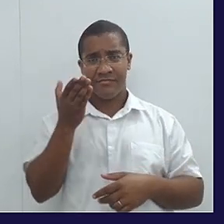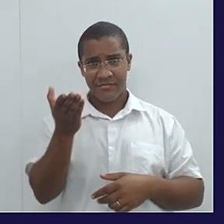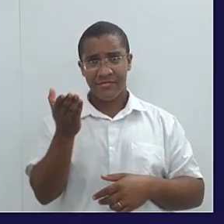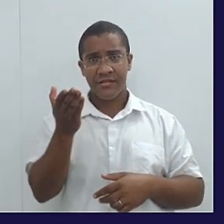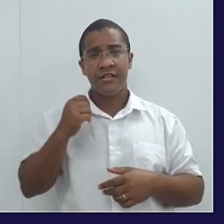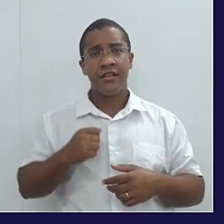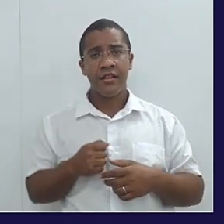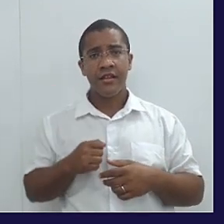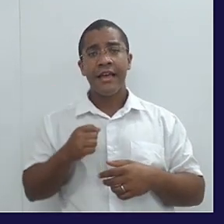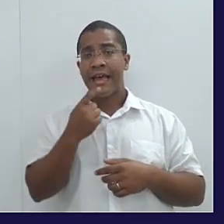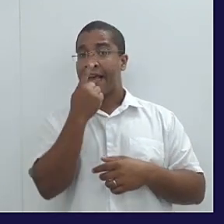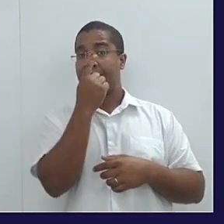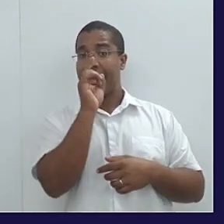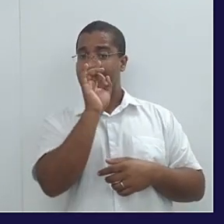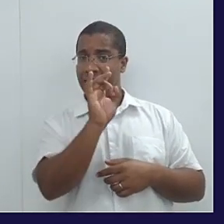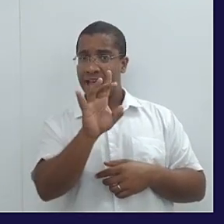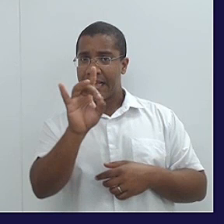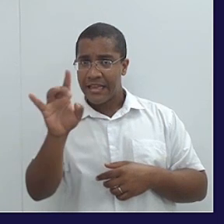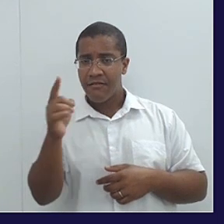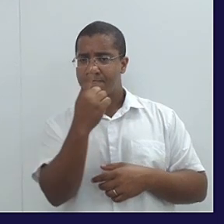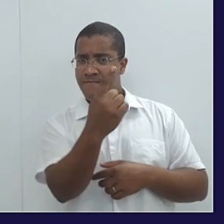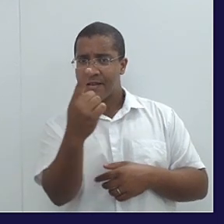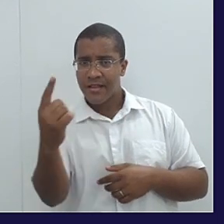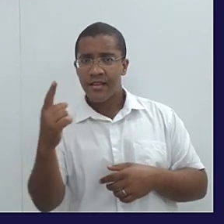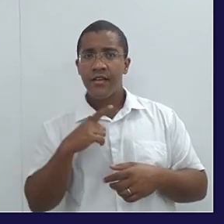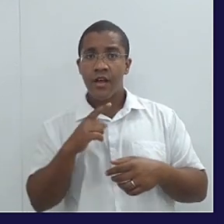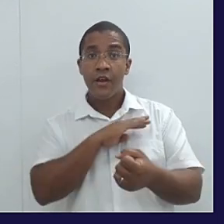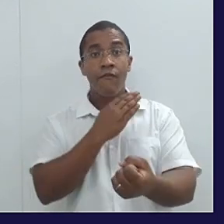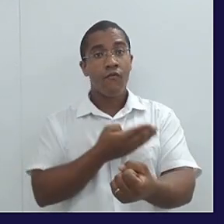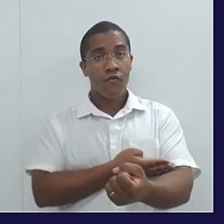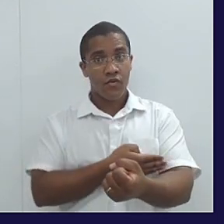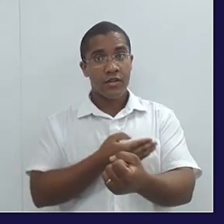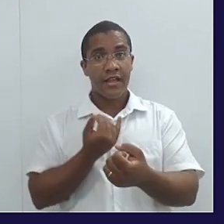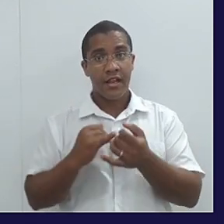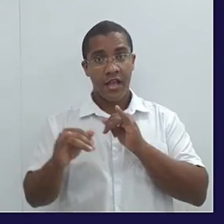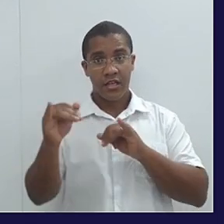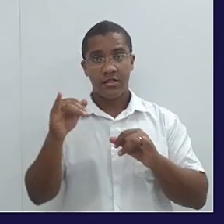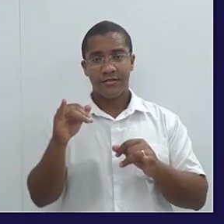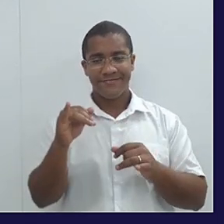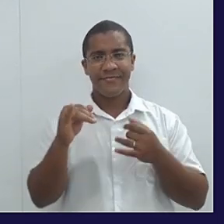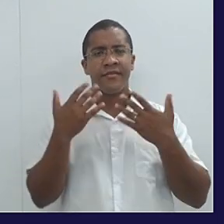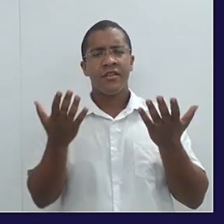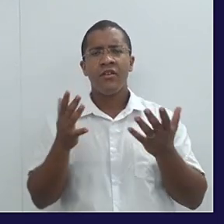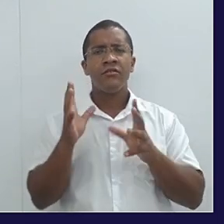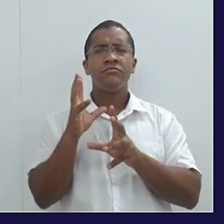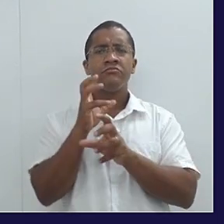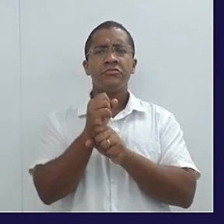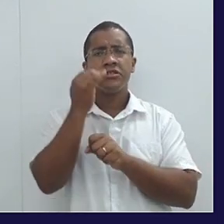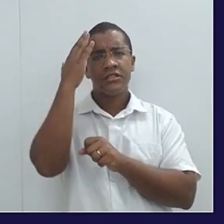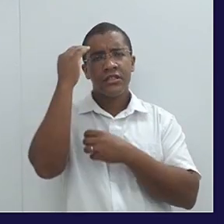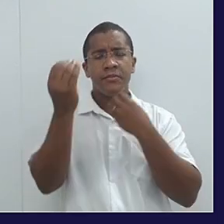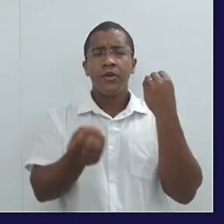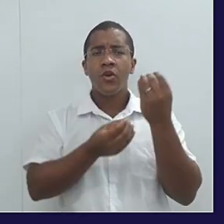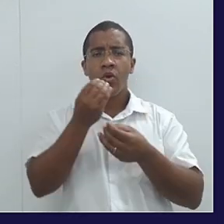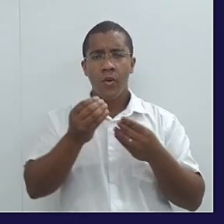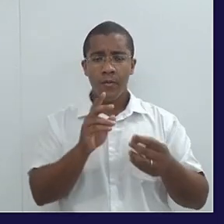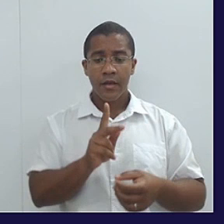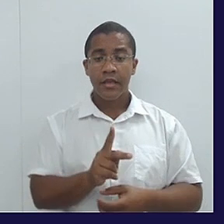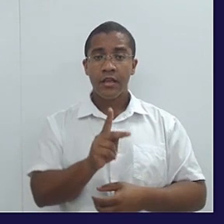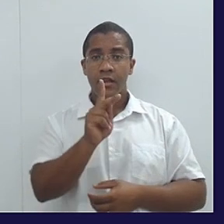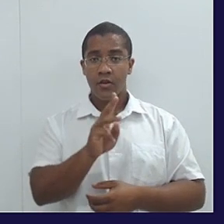lavar também, e cada um vai ter uma potência elétrica. Então, para calcular a potência, no caso